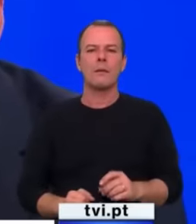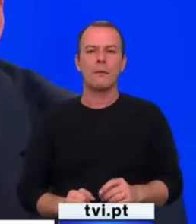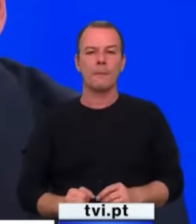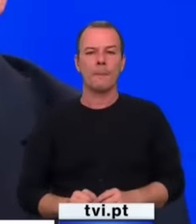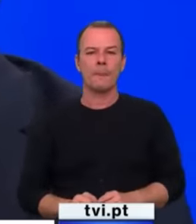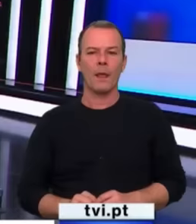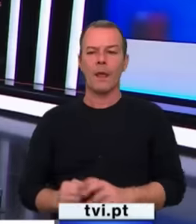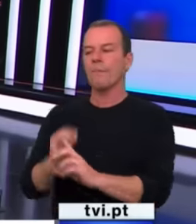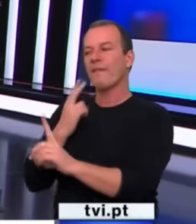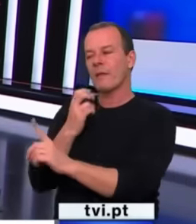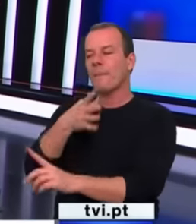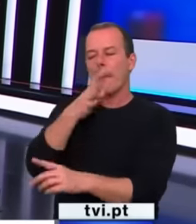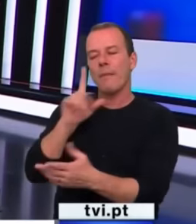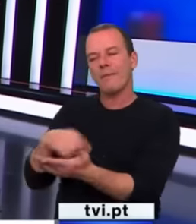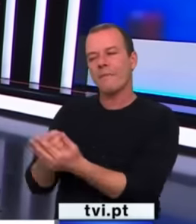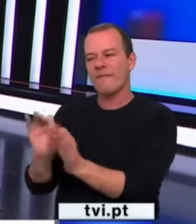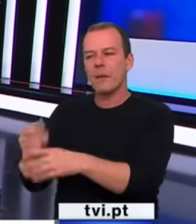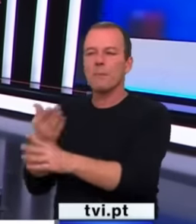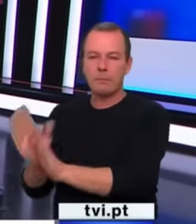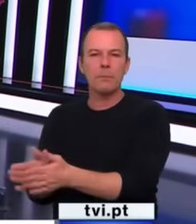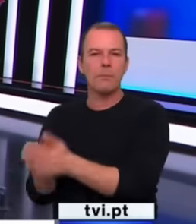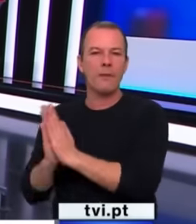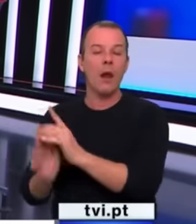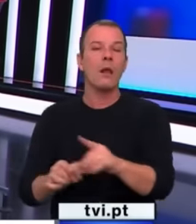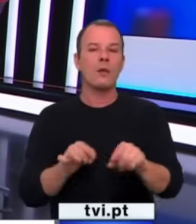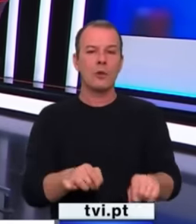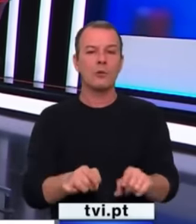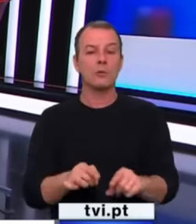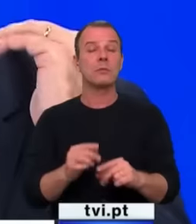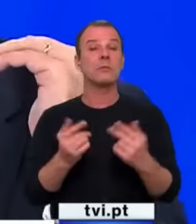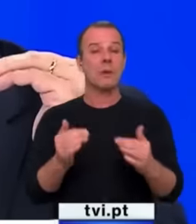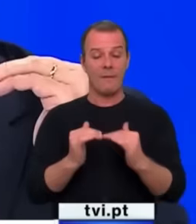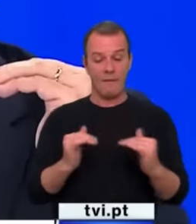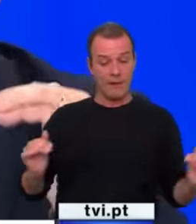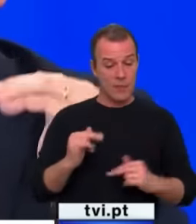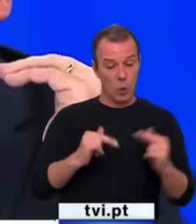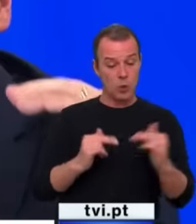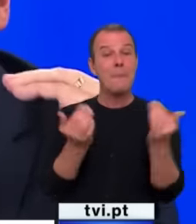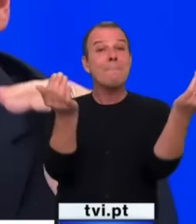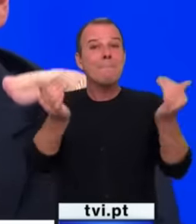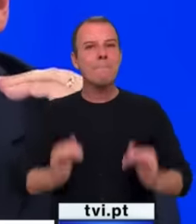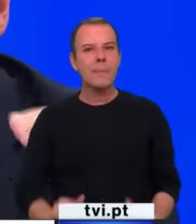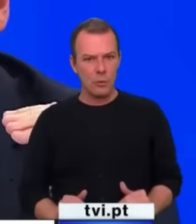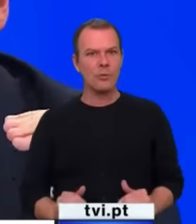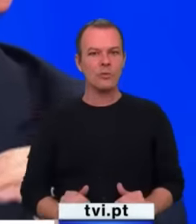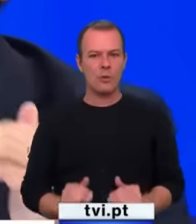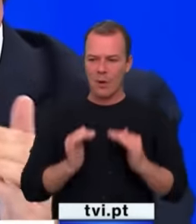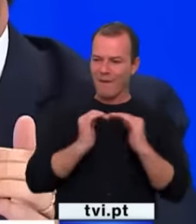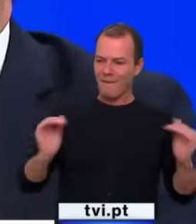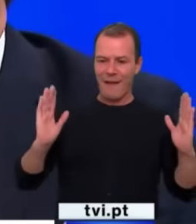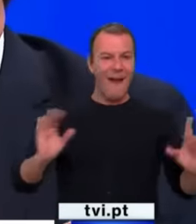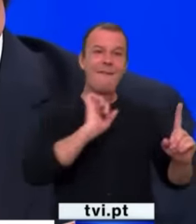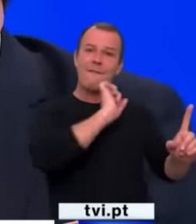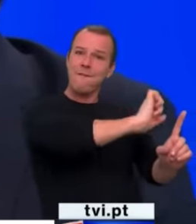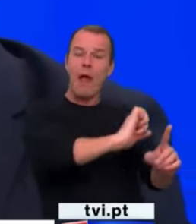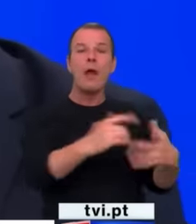durante o seu mandato, diga-me se isto é verdade ou não. Nós construímos menos, foi o período em que construímos menos, do século passado todo. E, portanto, o